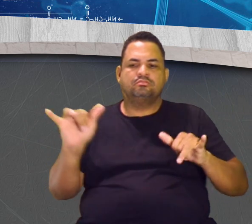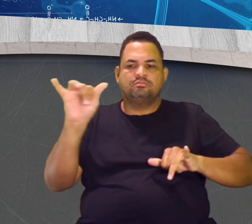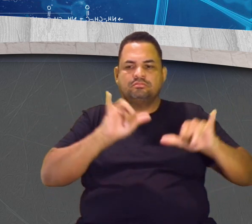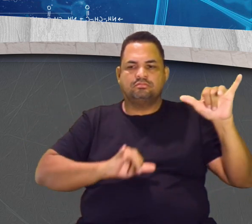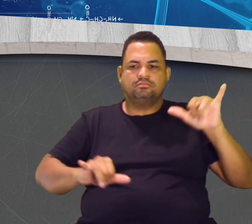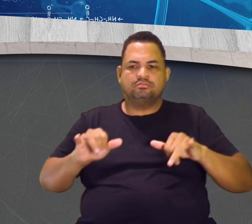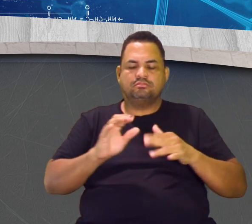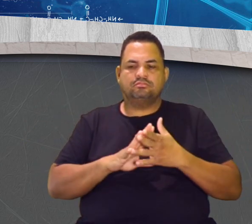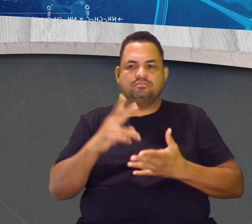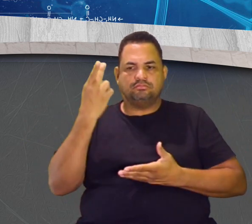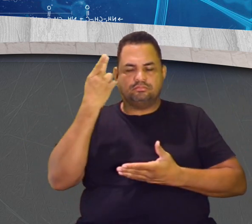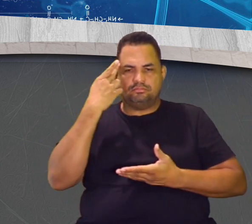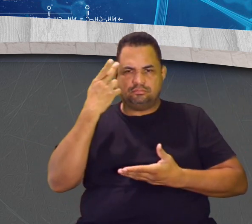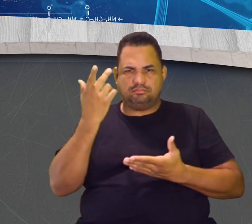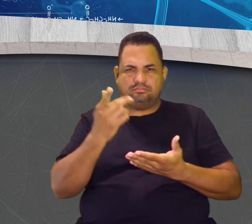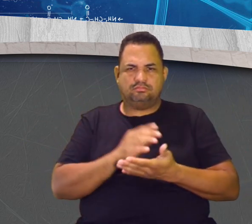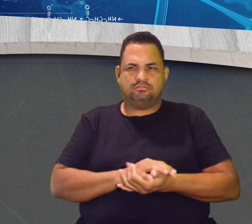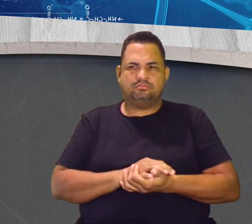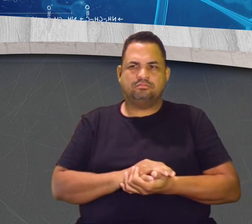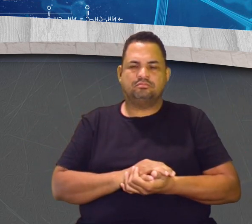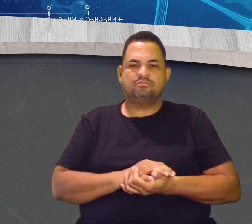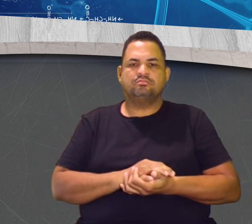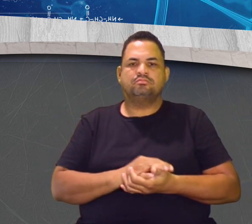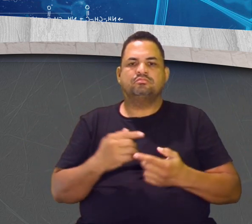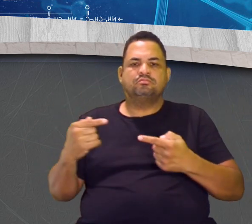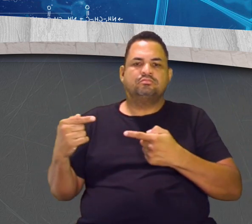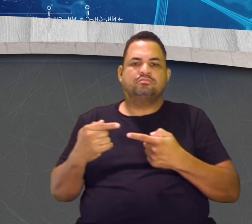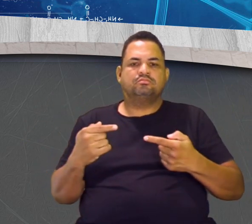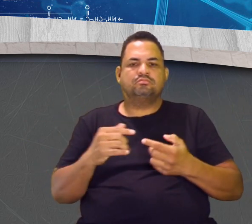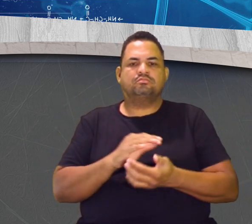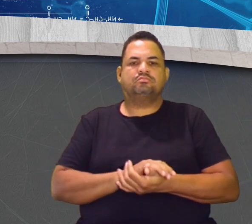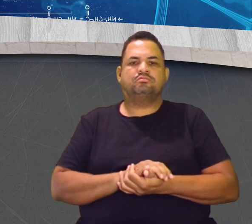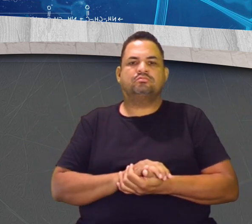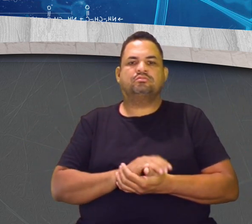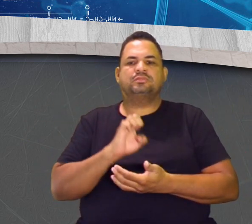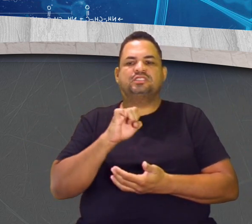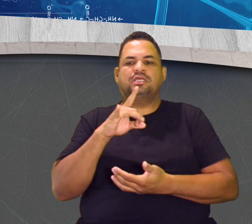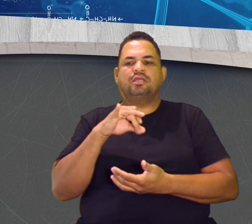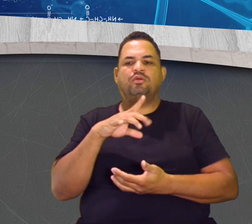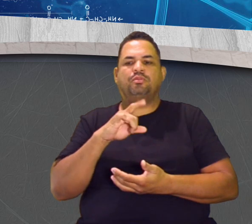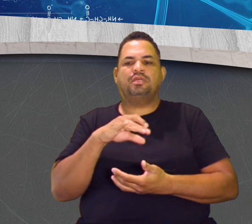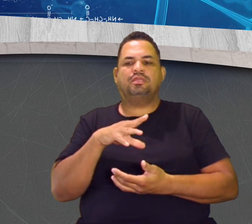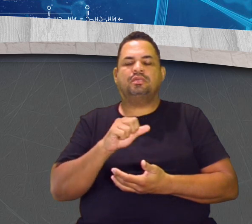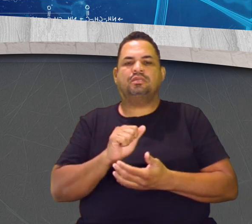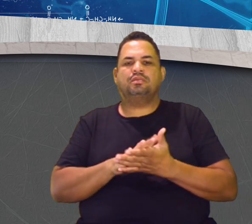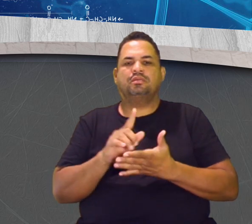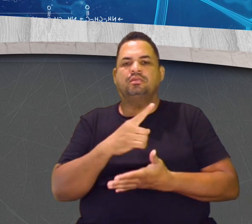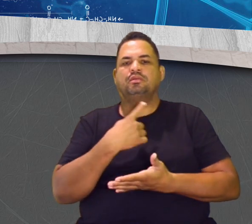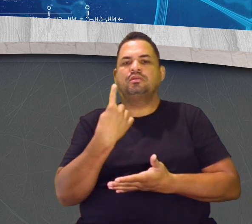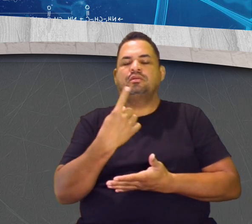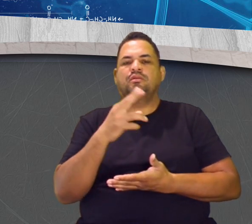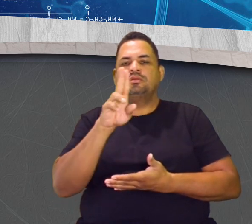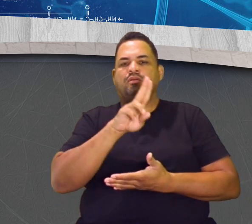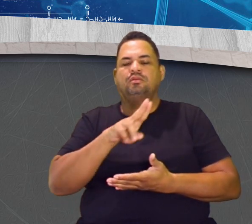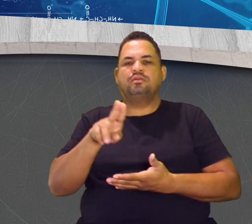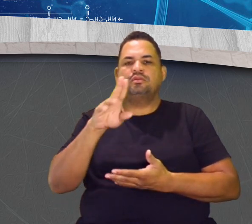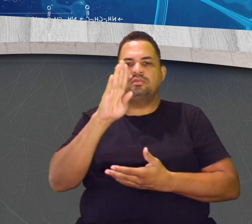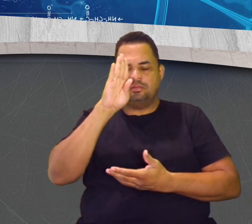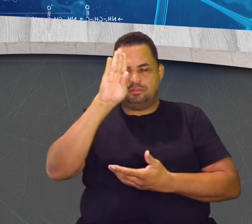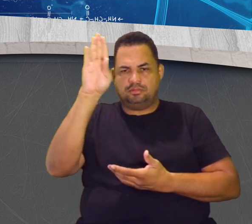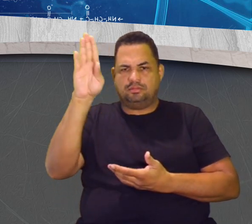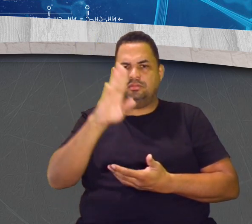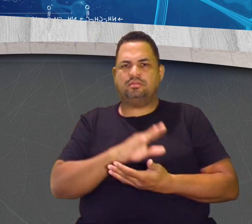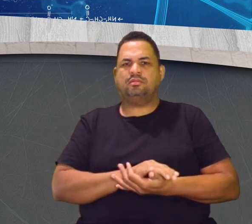em geral, que geralmente conhecido como estequiometria, então nós utilizamos